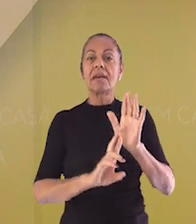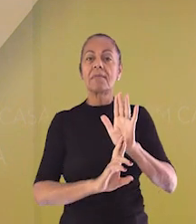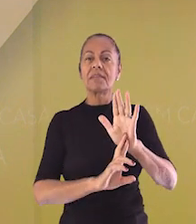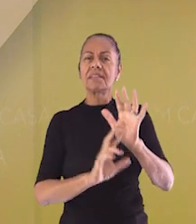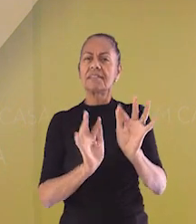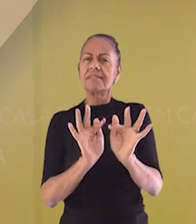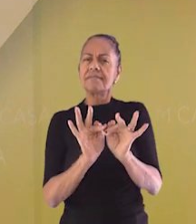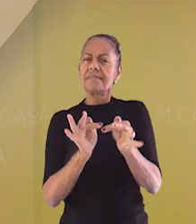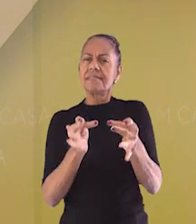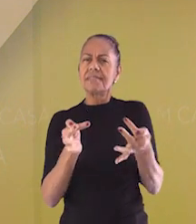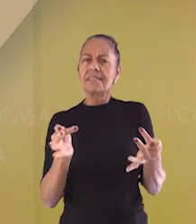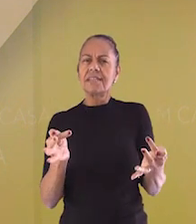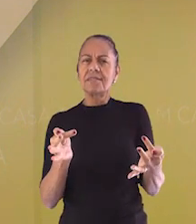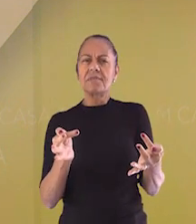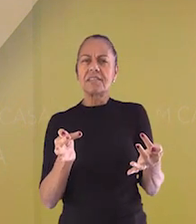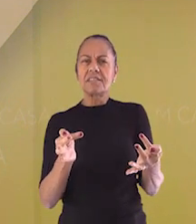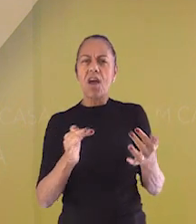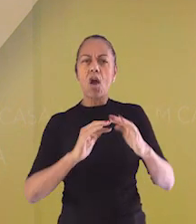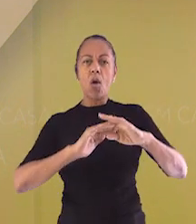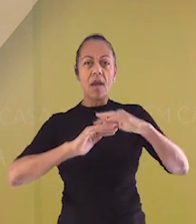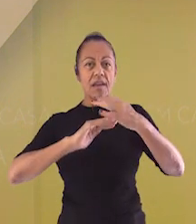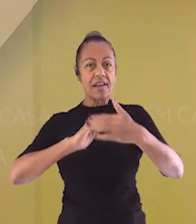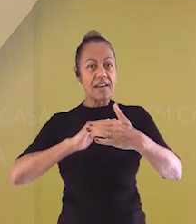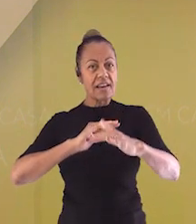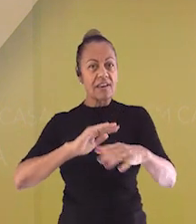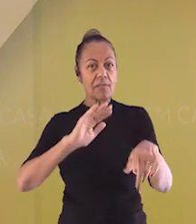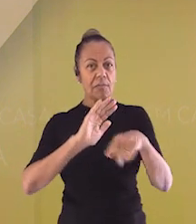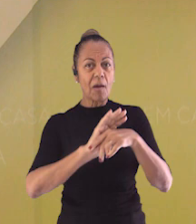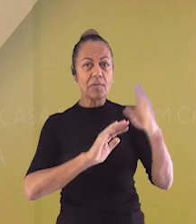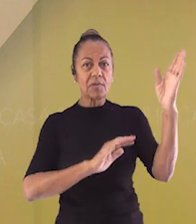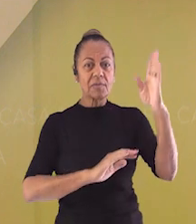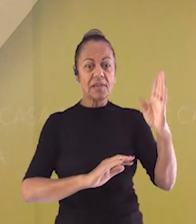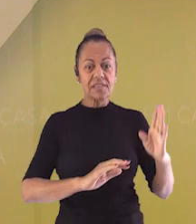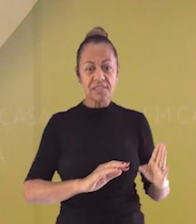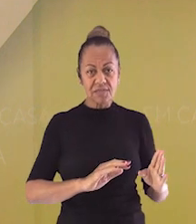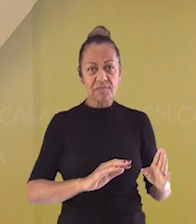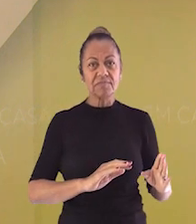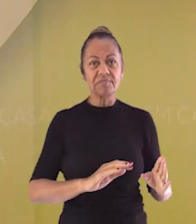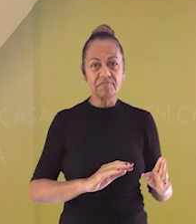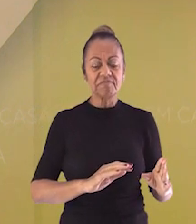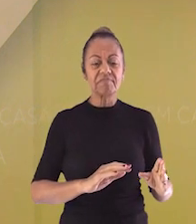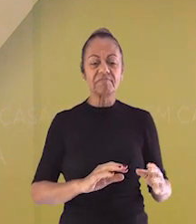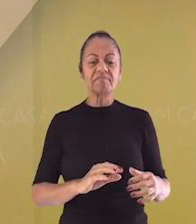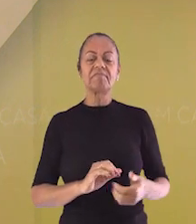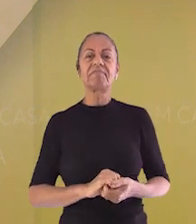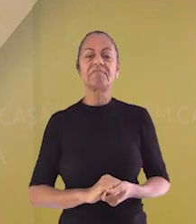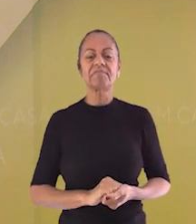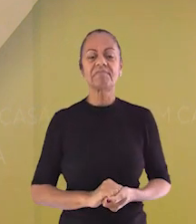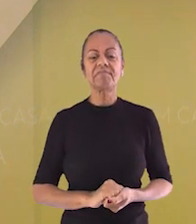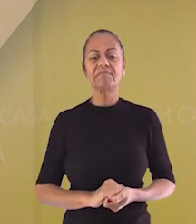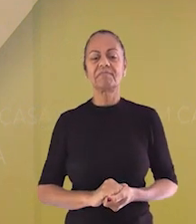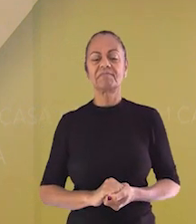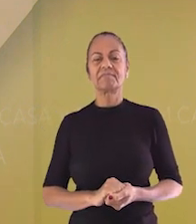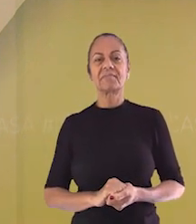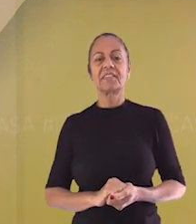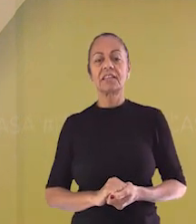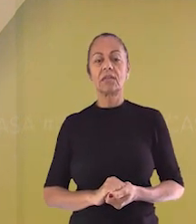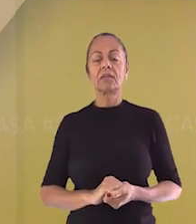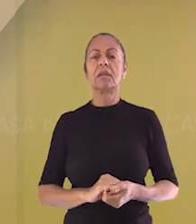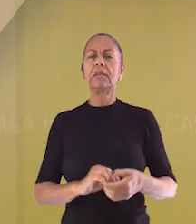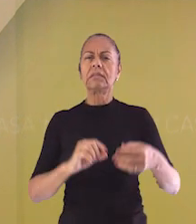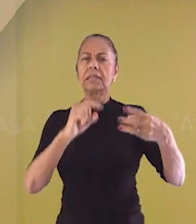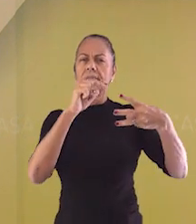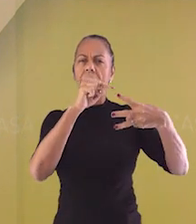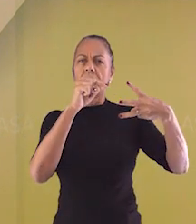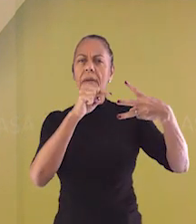representação simples do relevo brasileiro, dividido em planalto, depressão e planície. Essa é